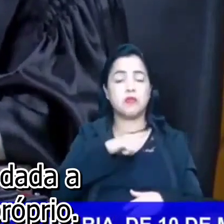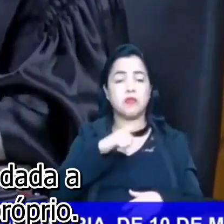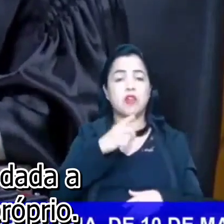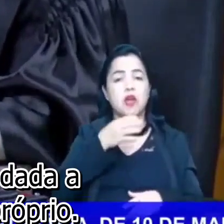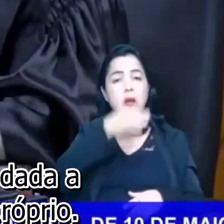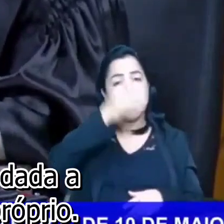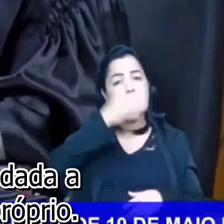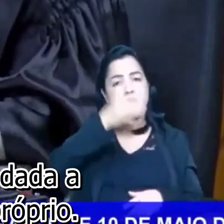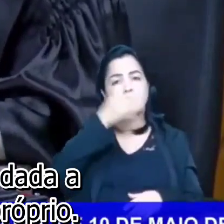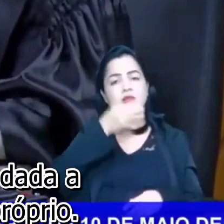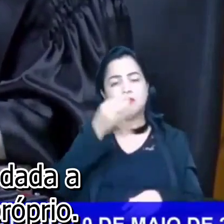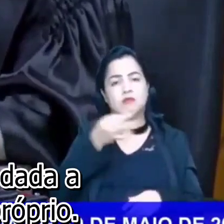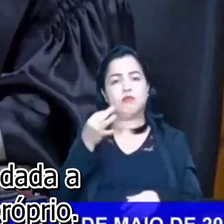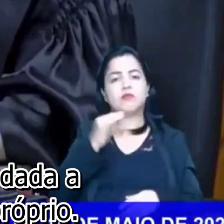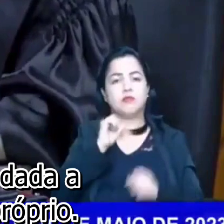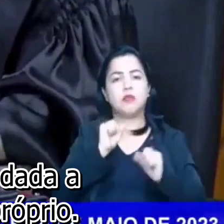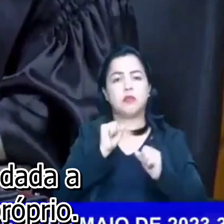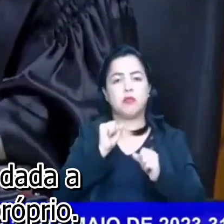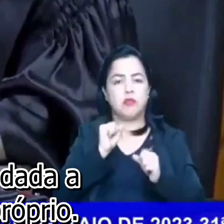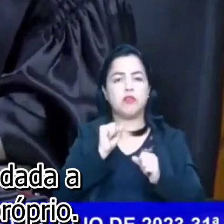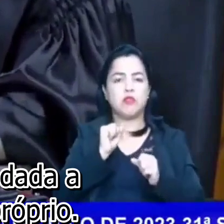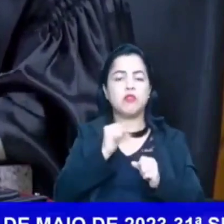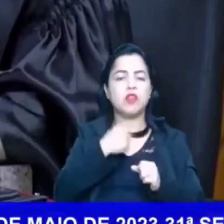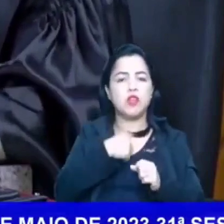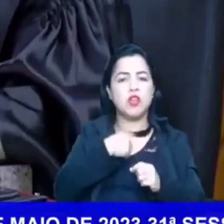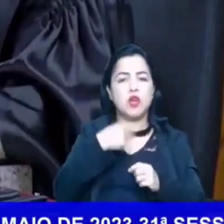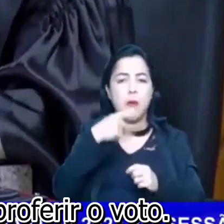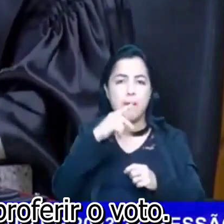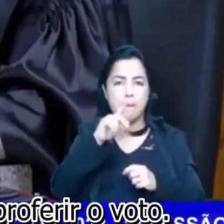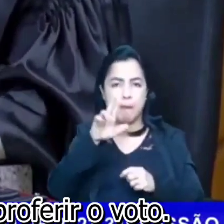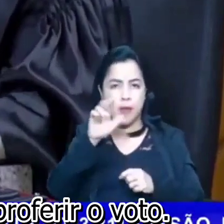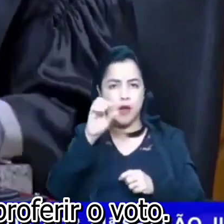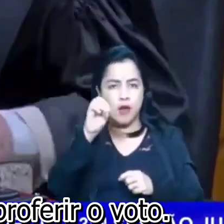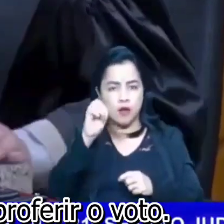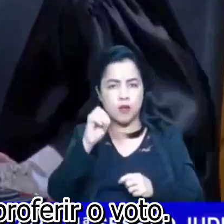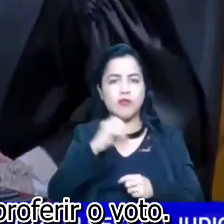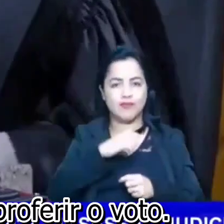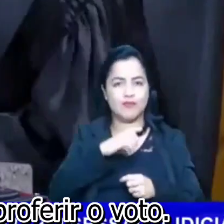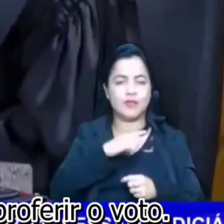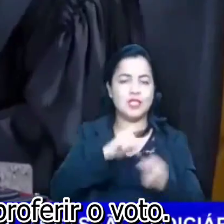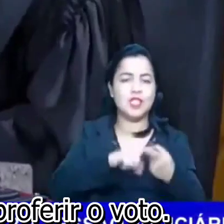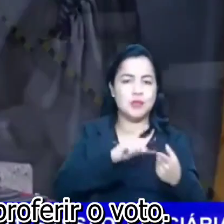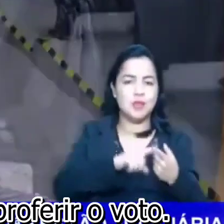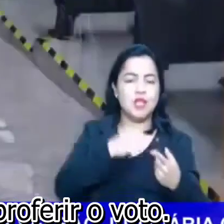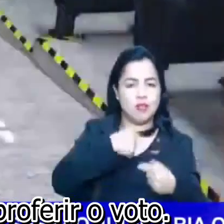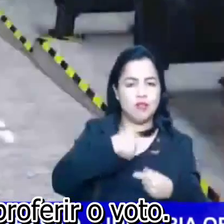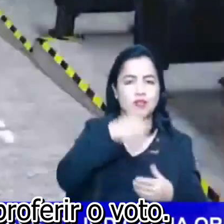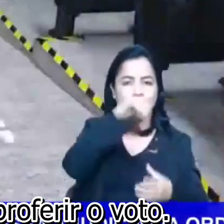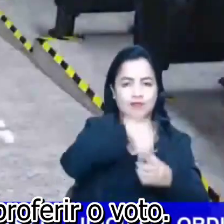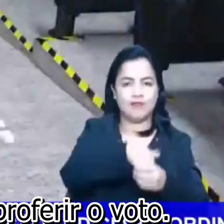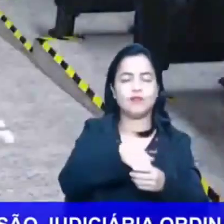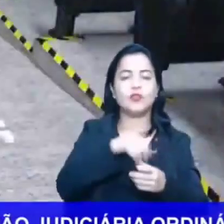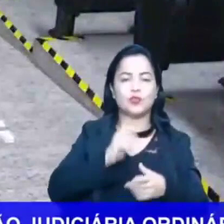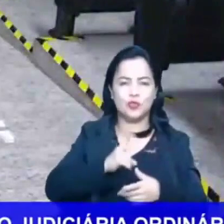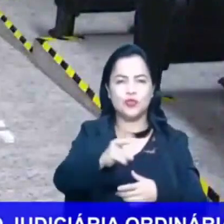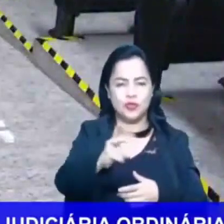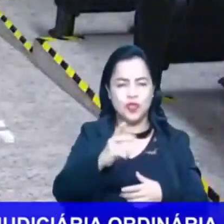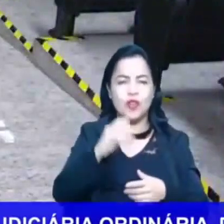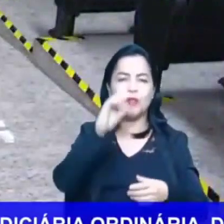dada a palavra, restando votar, além do Paulo, eu próprio. Então, o juiz Paulo Madeira está com a palavra para proferir o